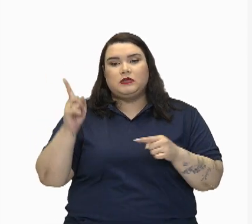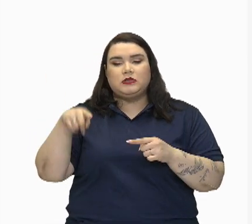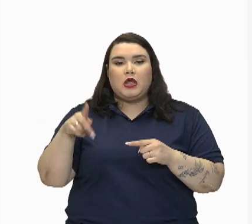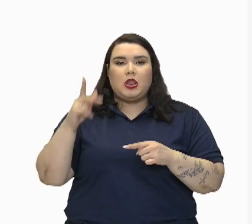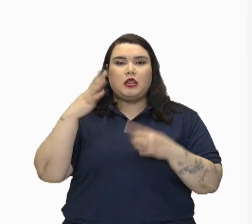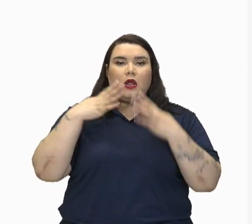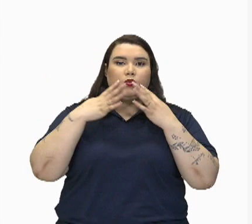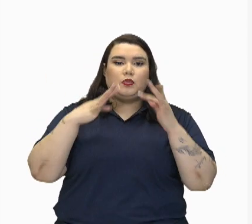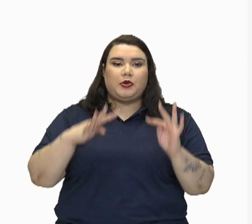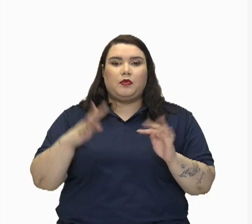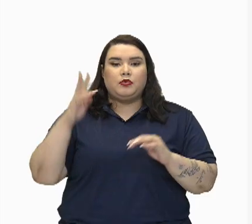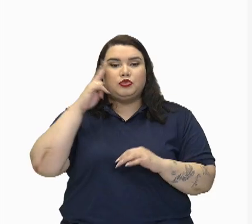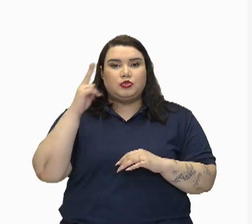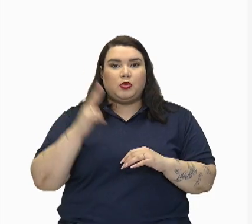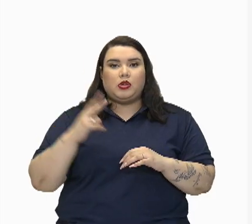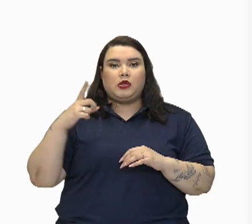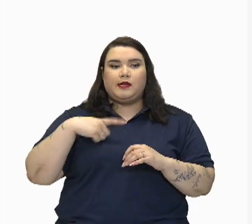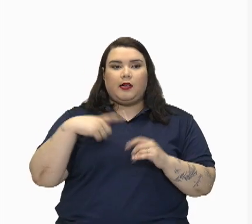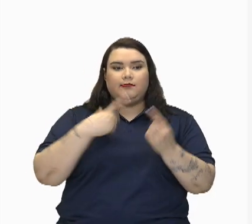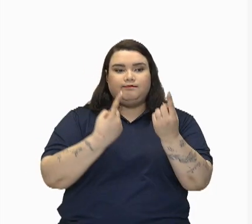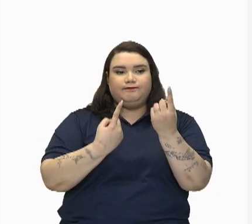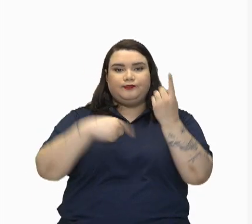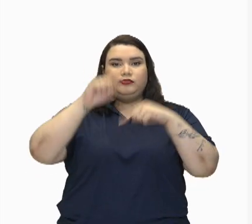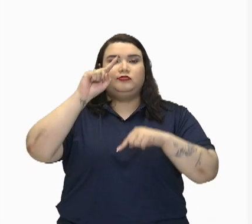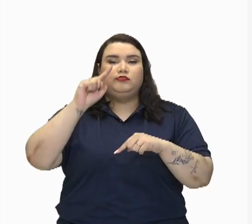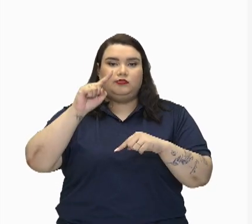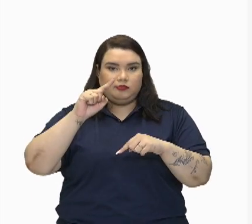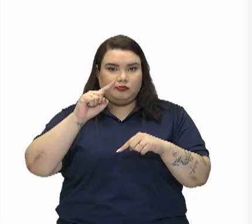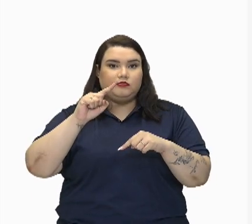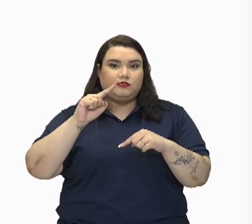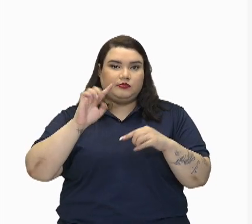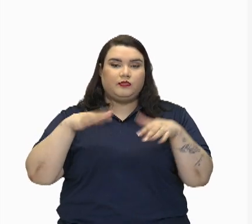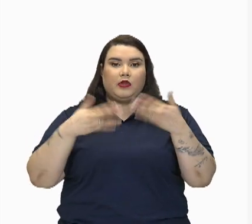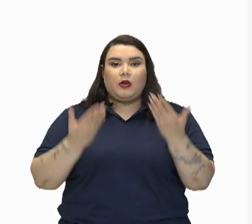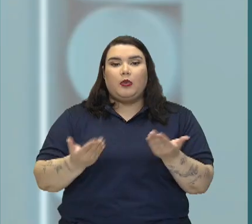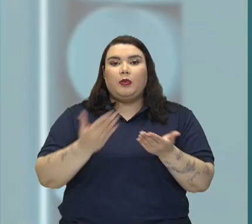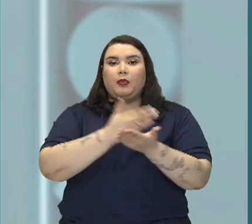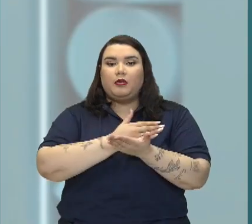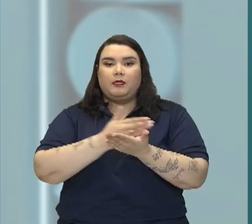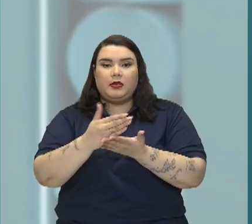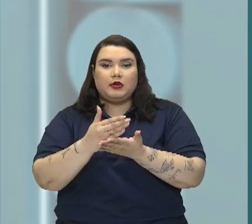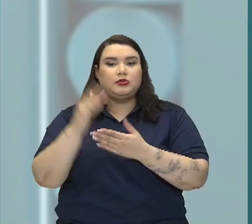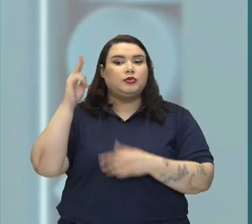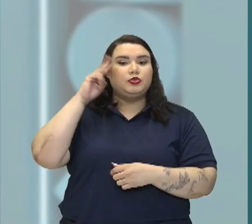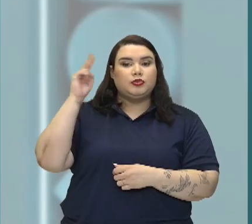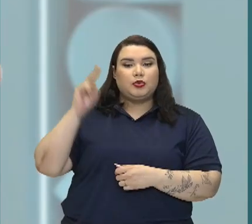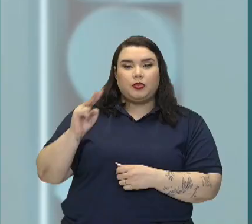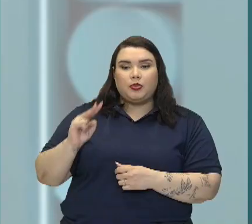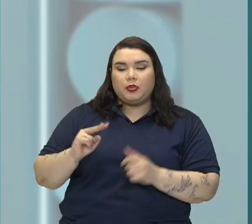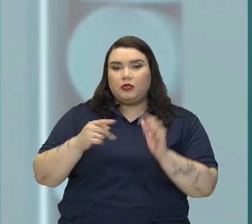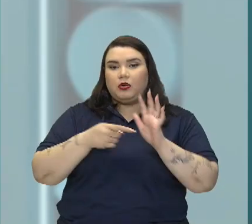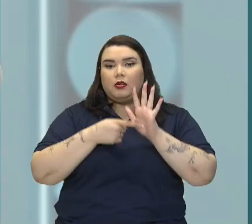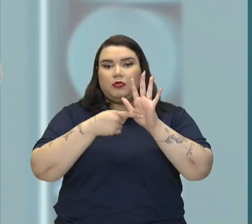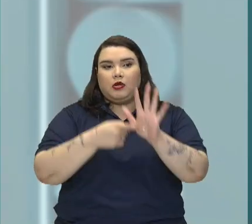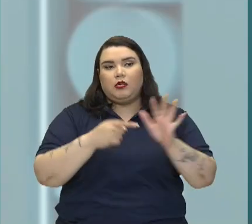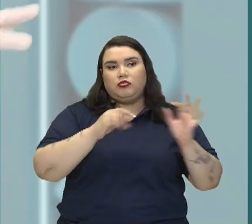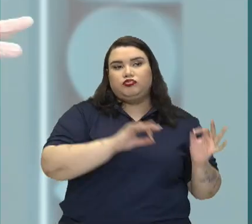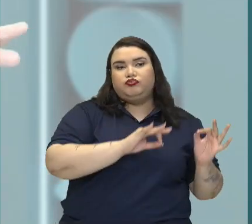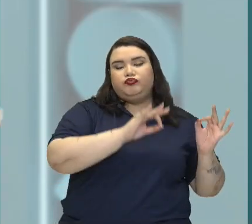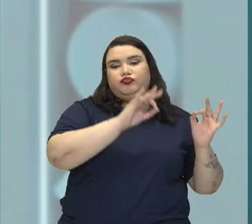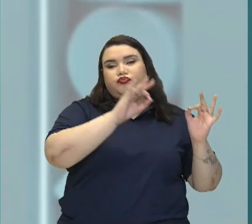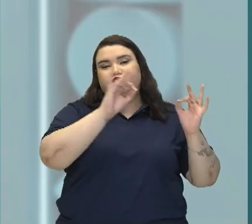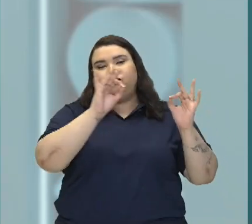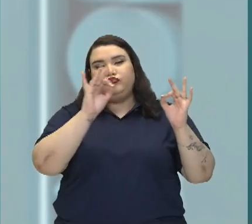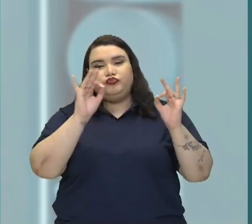histórias que apresentam reviravoltas. Então, começa a história na apresentação tranquila,